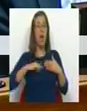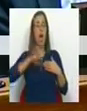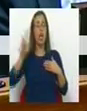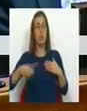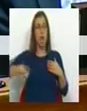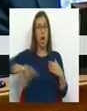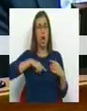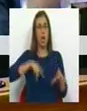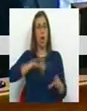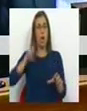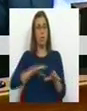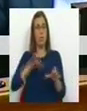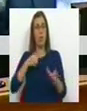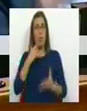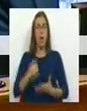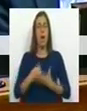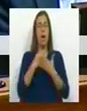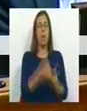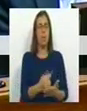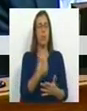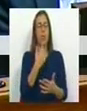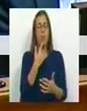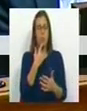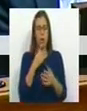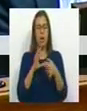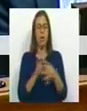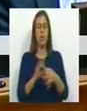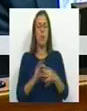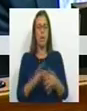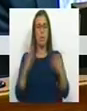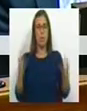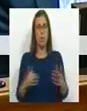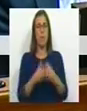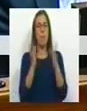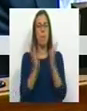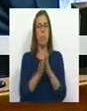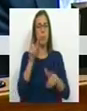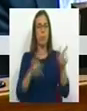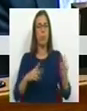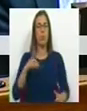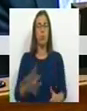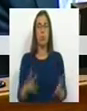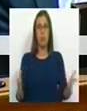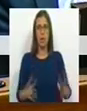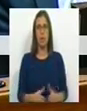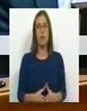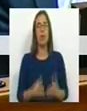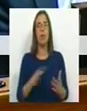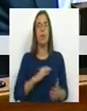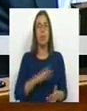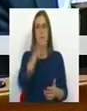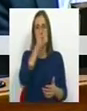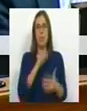nós. Com muito apoio e com muita colaboração de todos os portugueses. Senhor